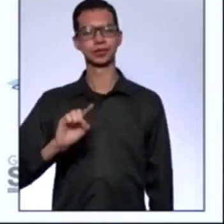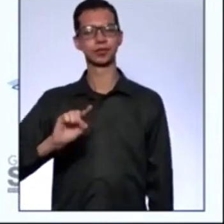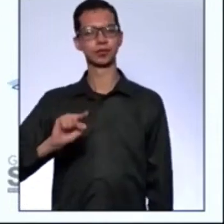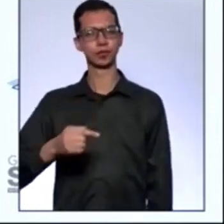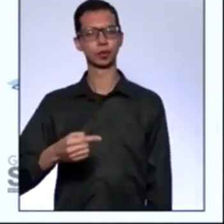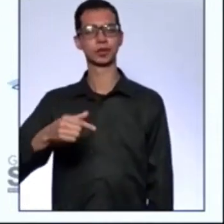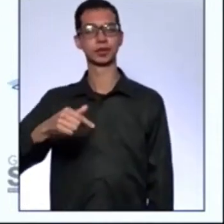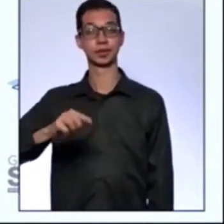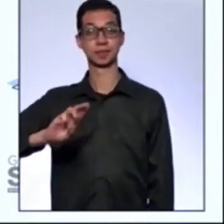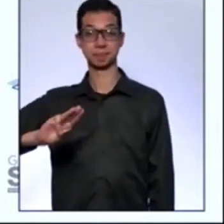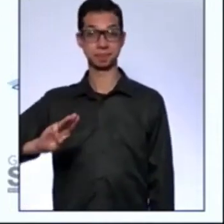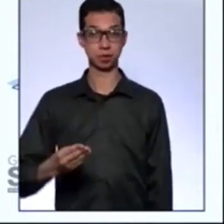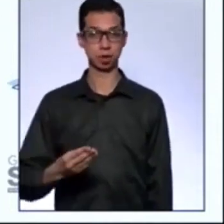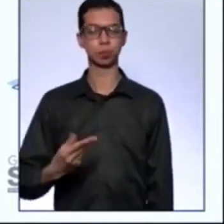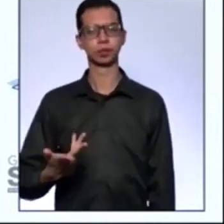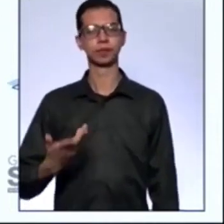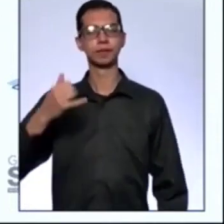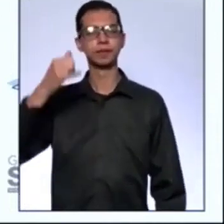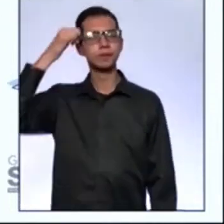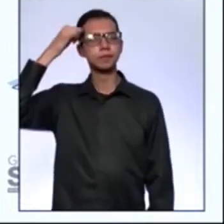litros foram agregadas